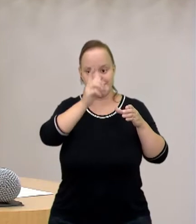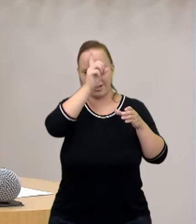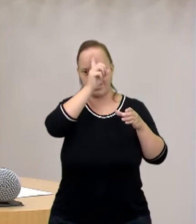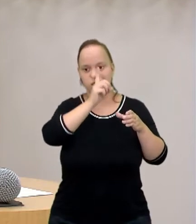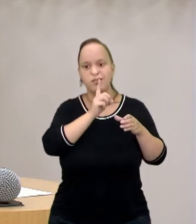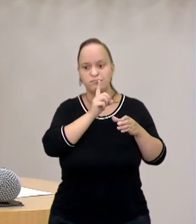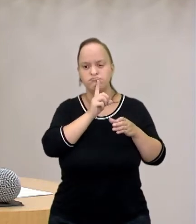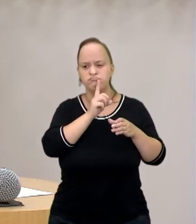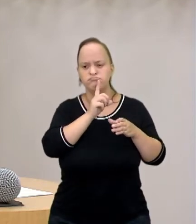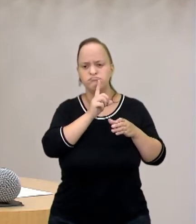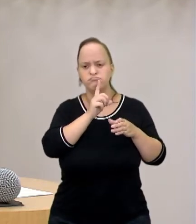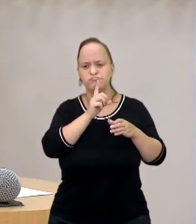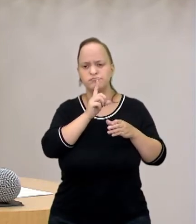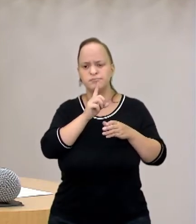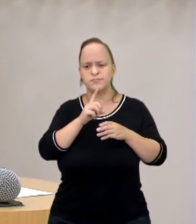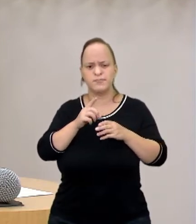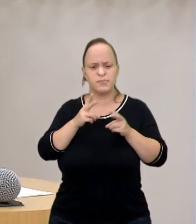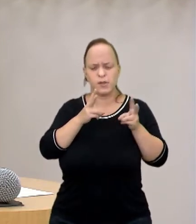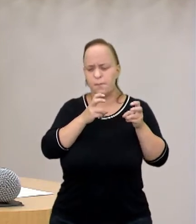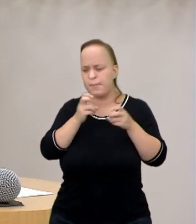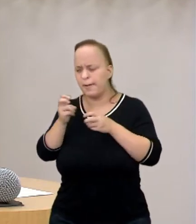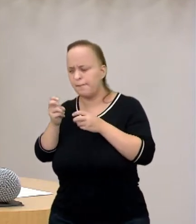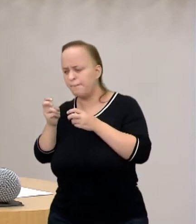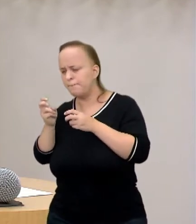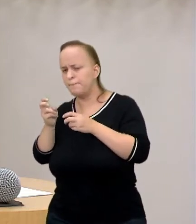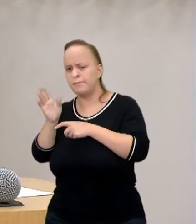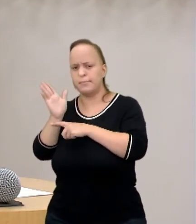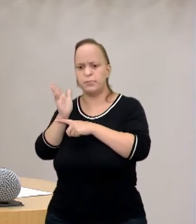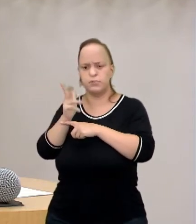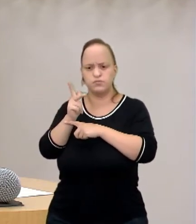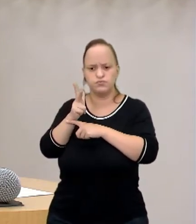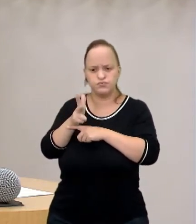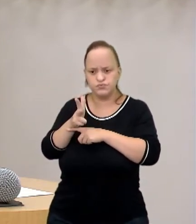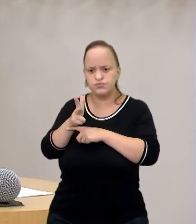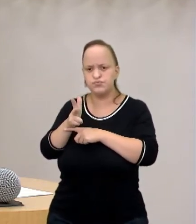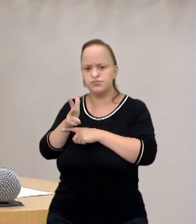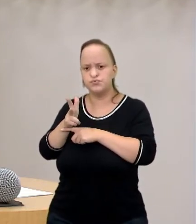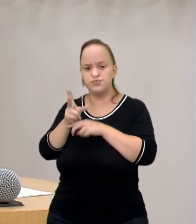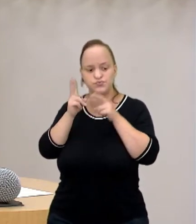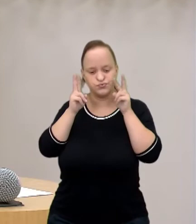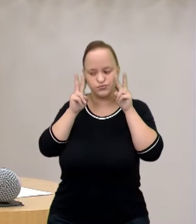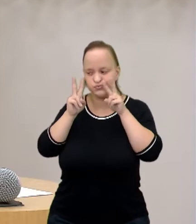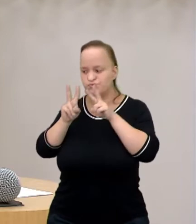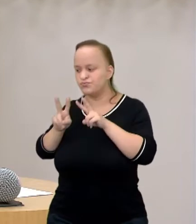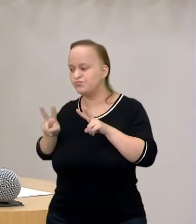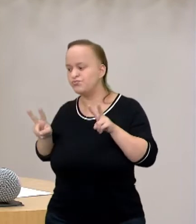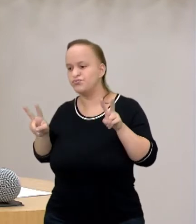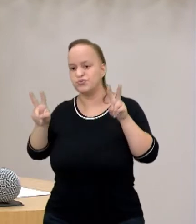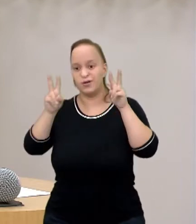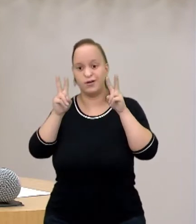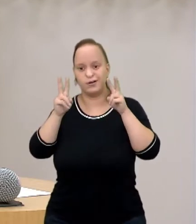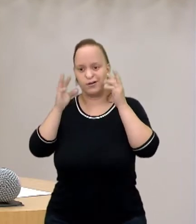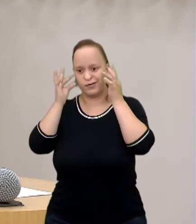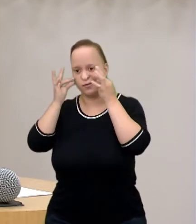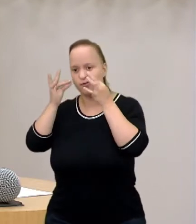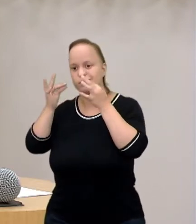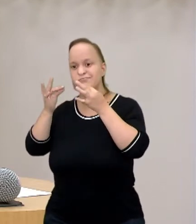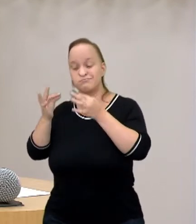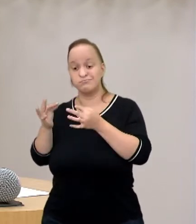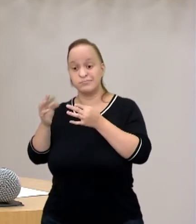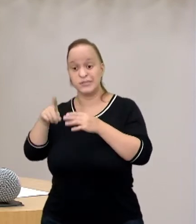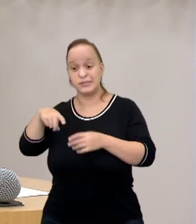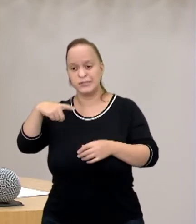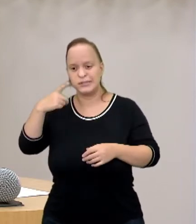a gente vai começar a assistir várias eh vários vídeos sobre propaganda para ter essa atenção, justamente pra gente montar o